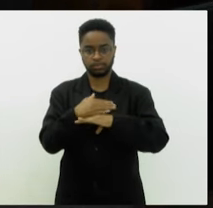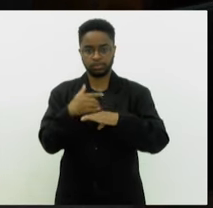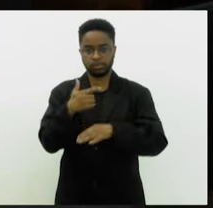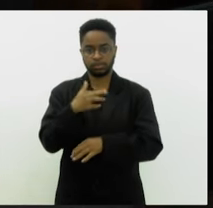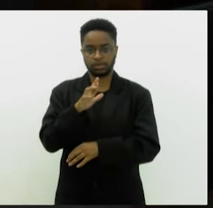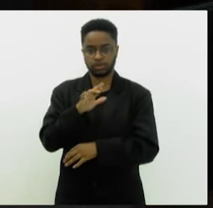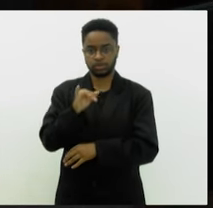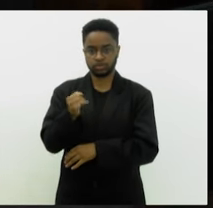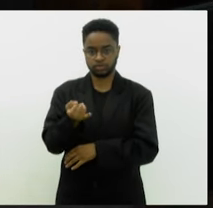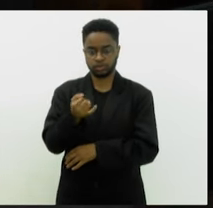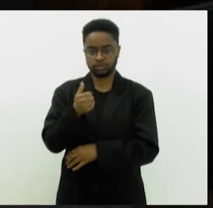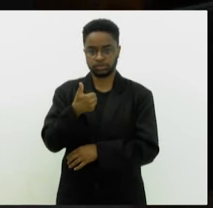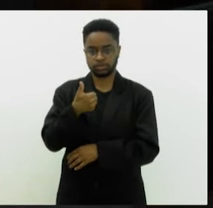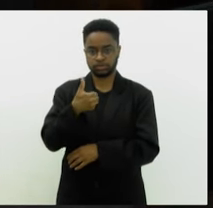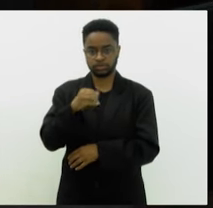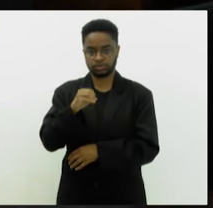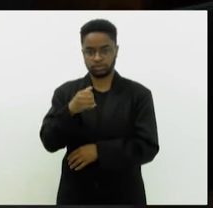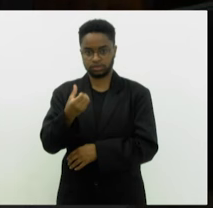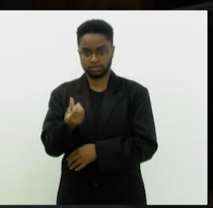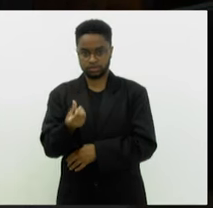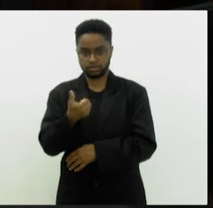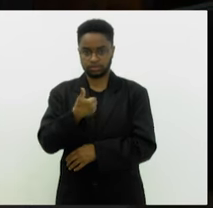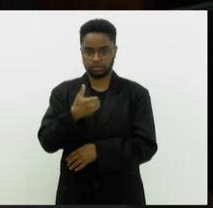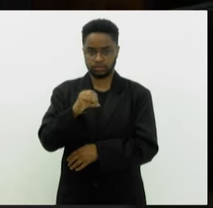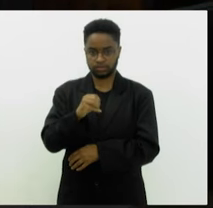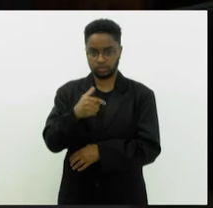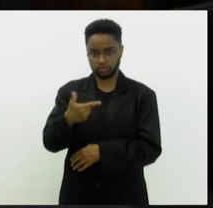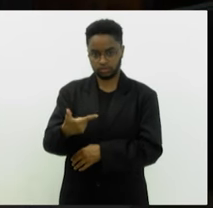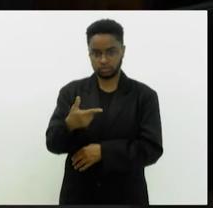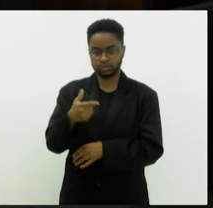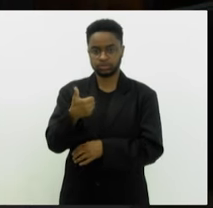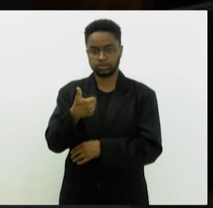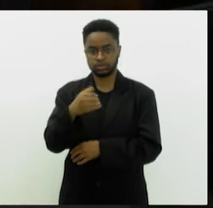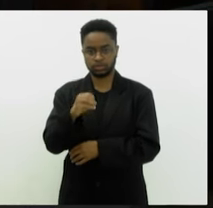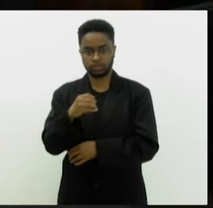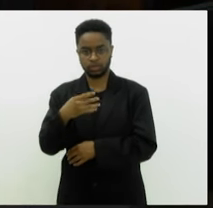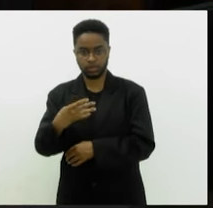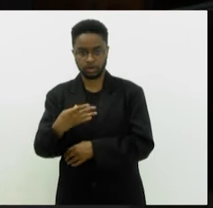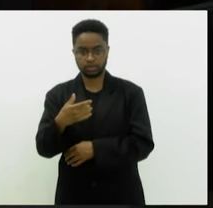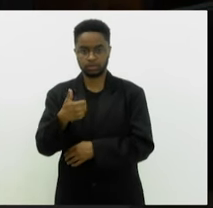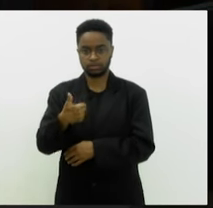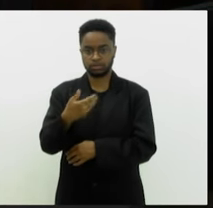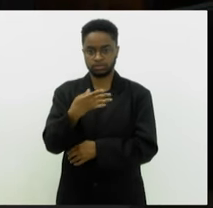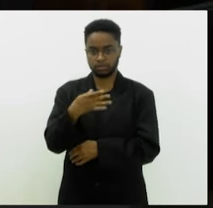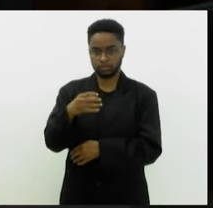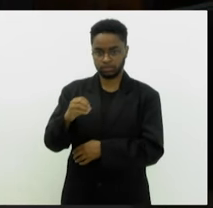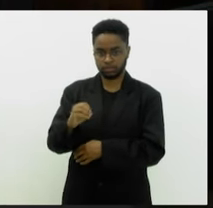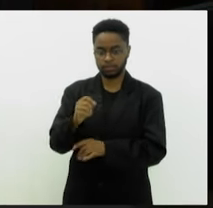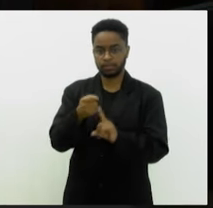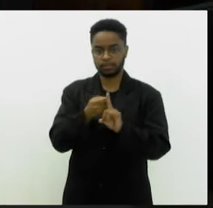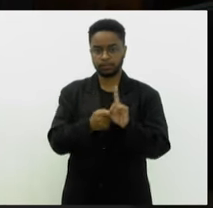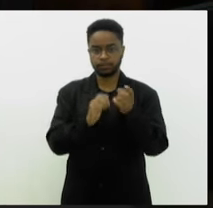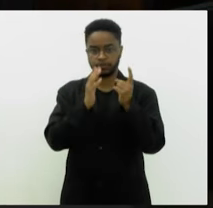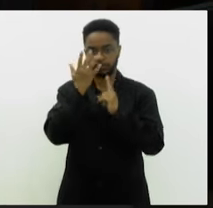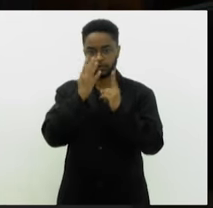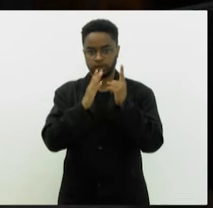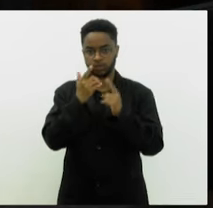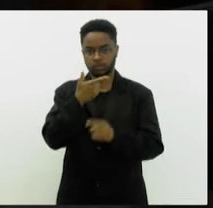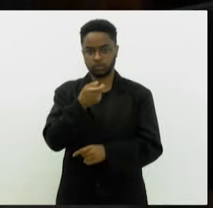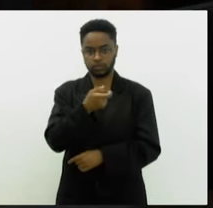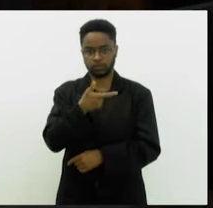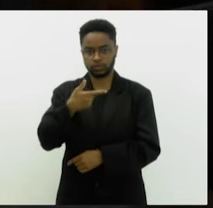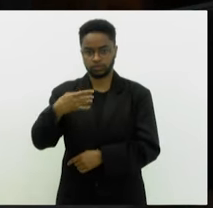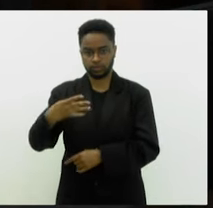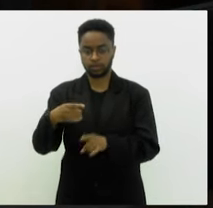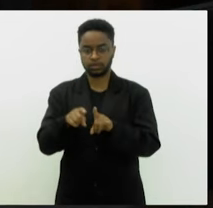102, RJ 104 e RJ 140, no mês de fevereiro de 2024,